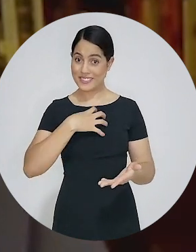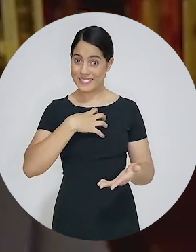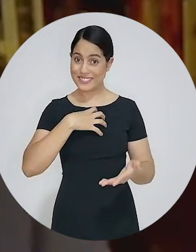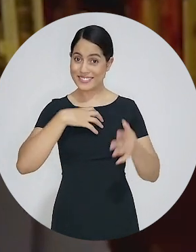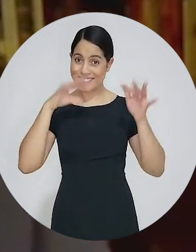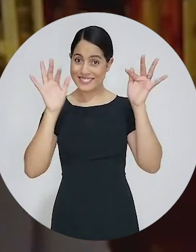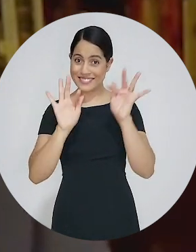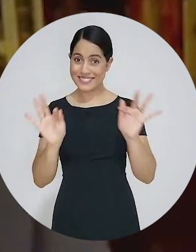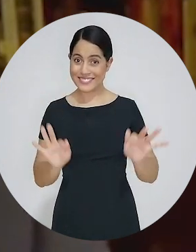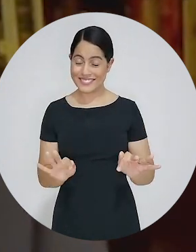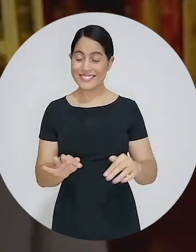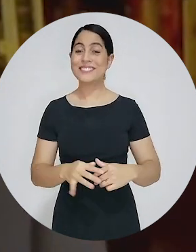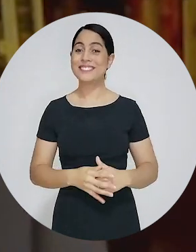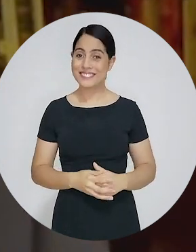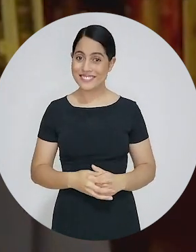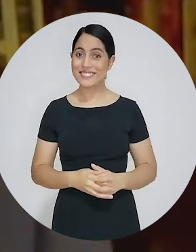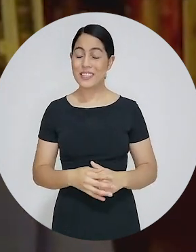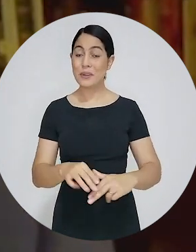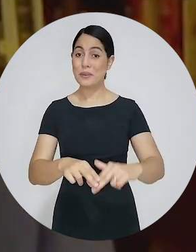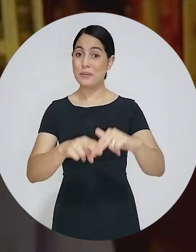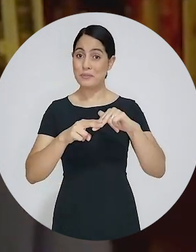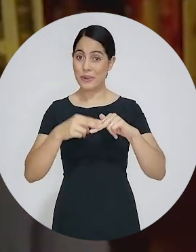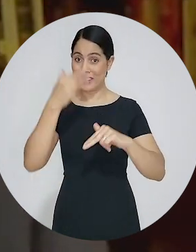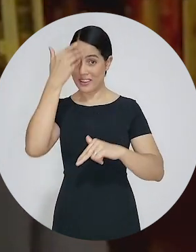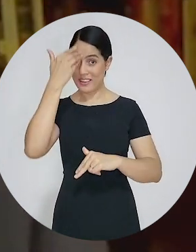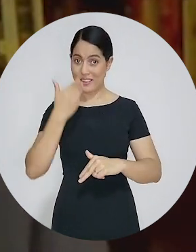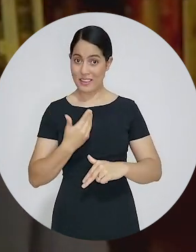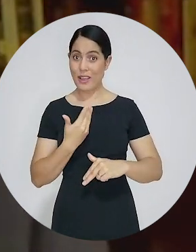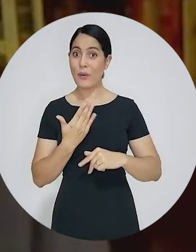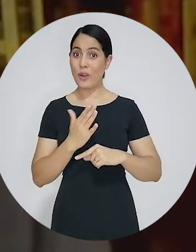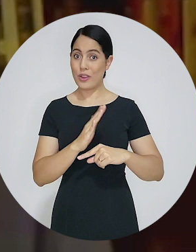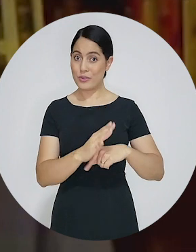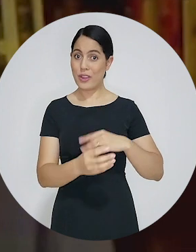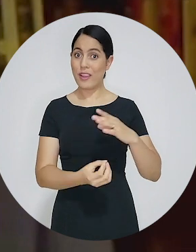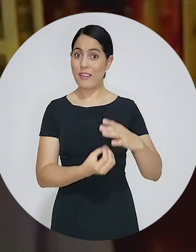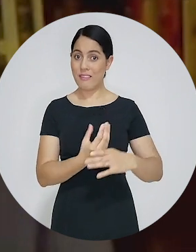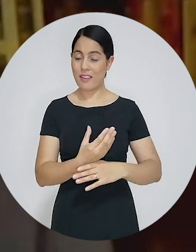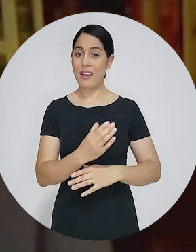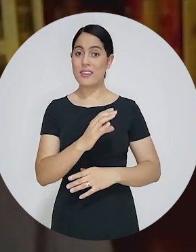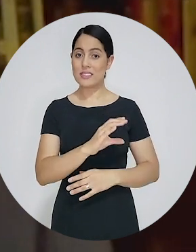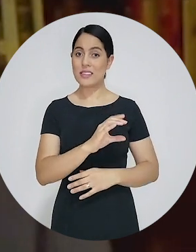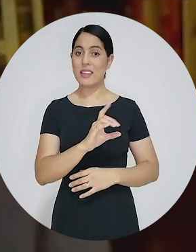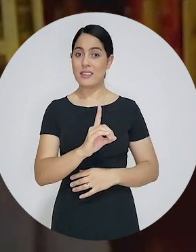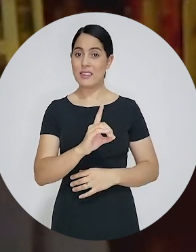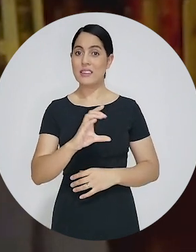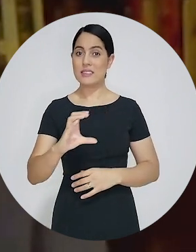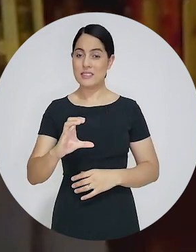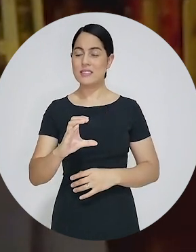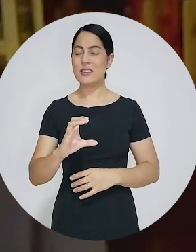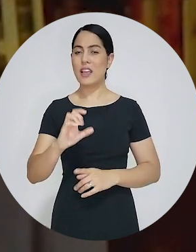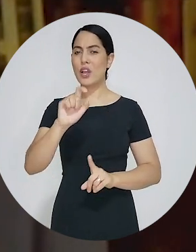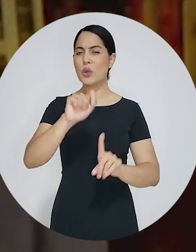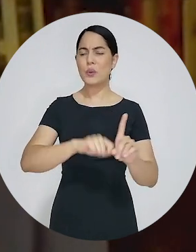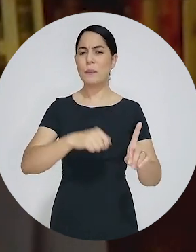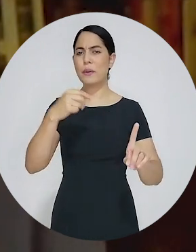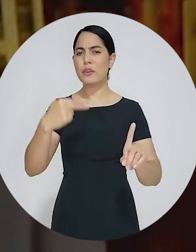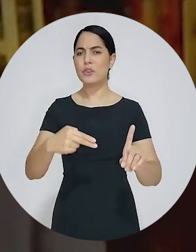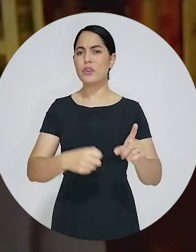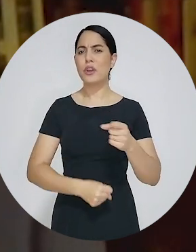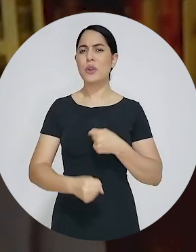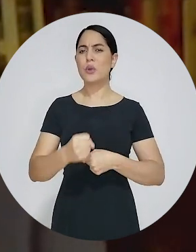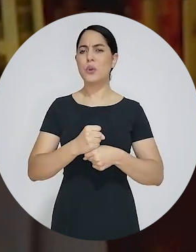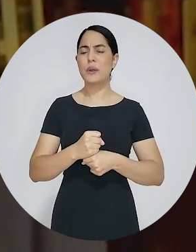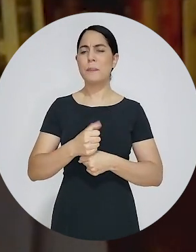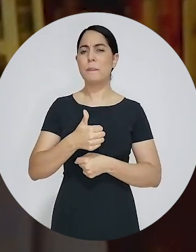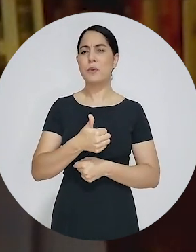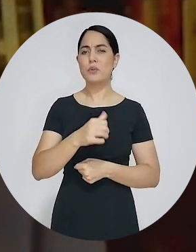estar hoje aqui presente, porque fui eu quem instituiu o Código de Defesa do Consumidor lá em